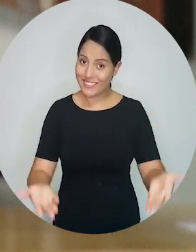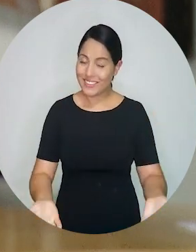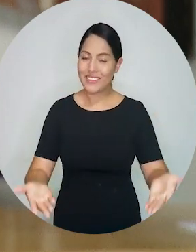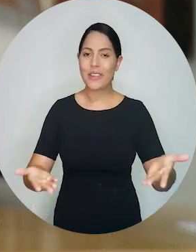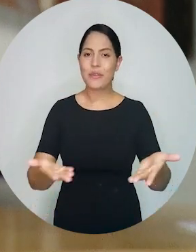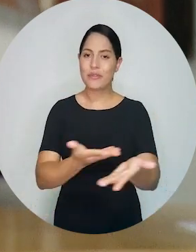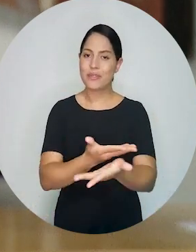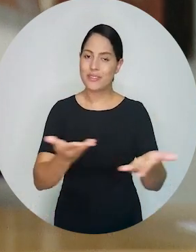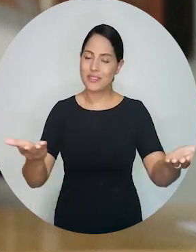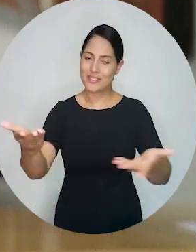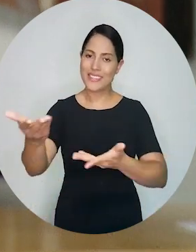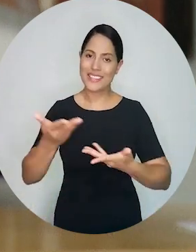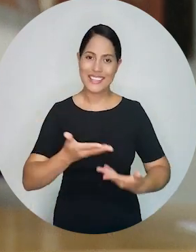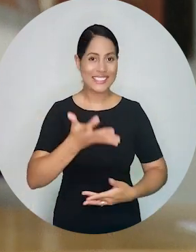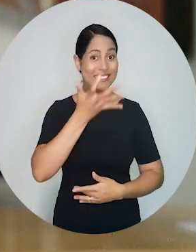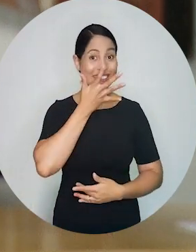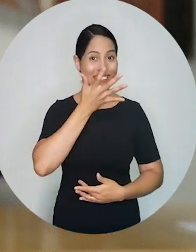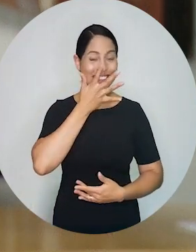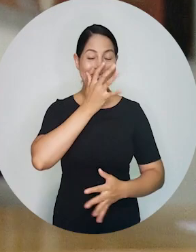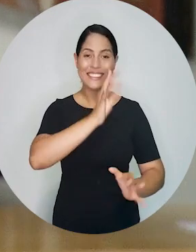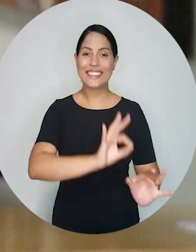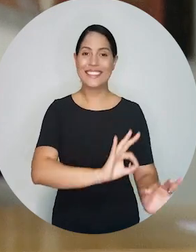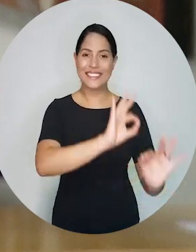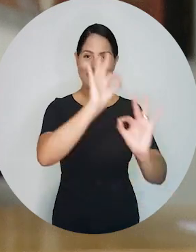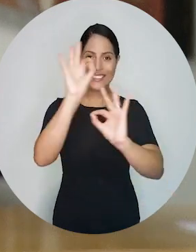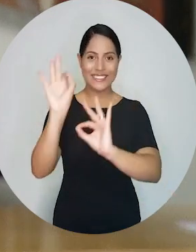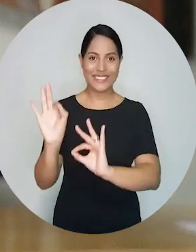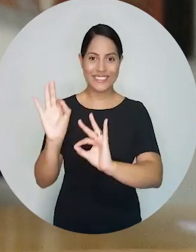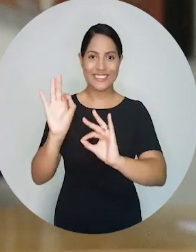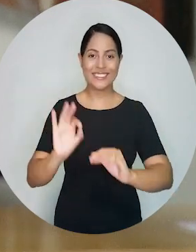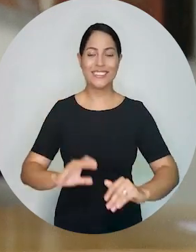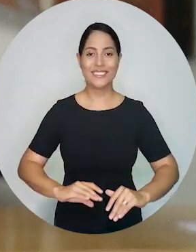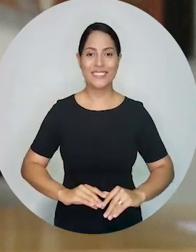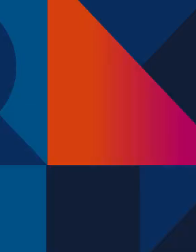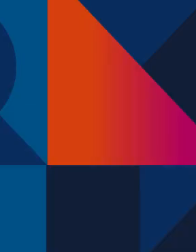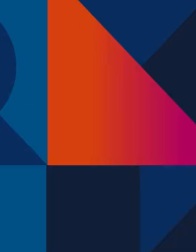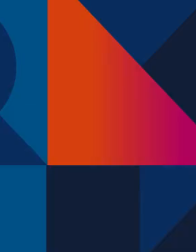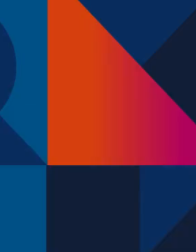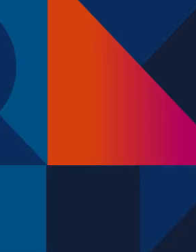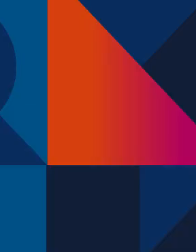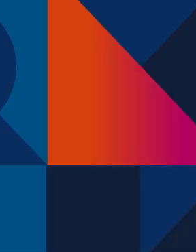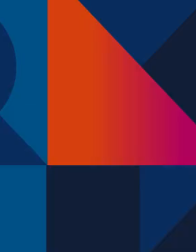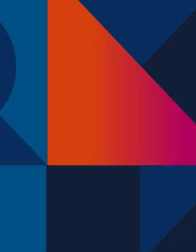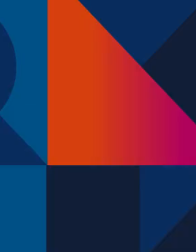especial retrospectiva. Você, claro, é o nosso convidado. Já estamos no ar.